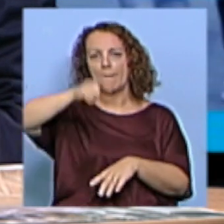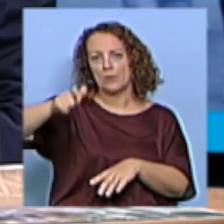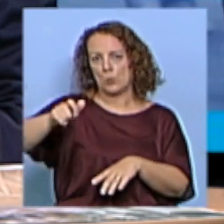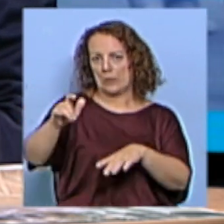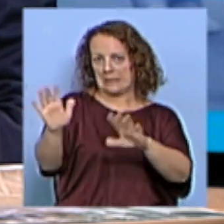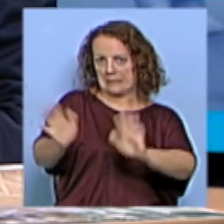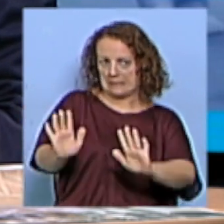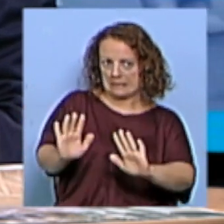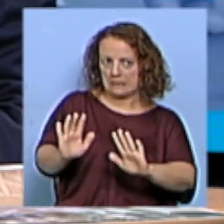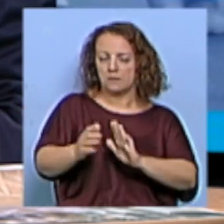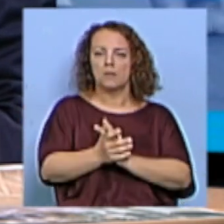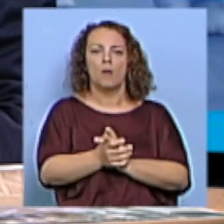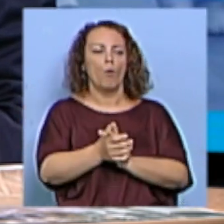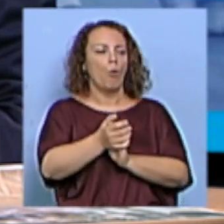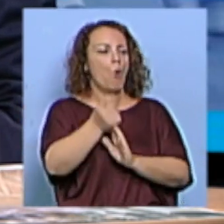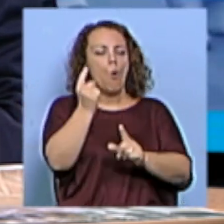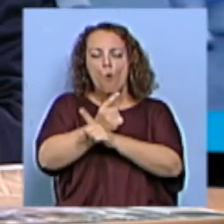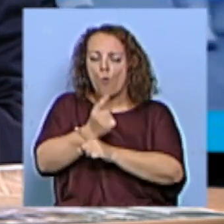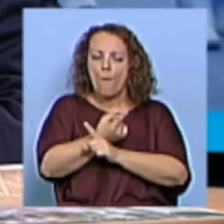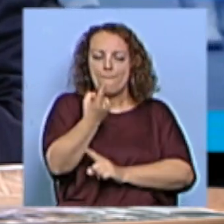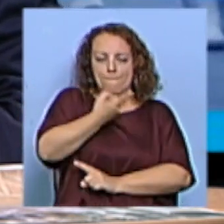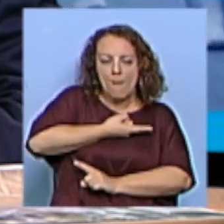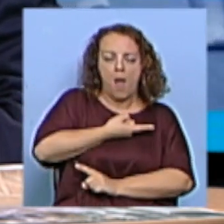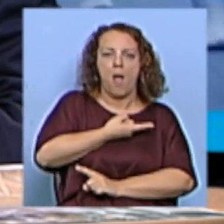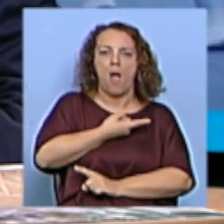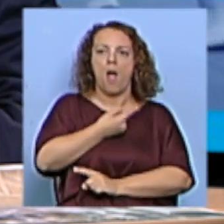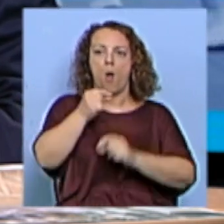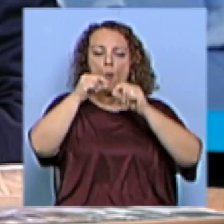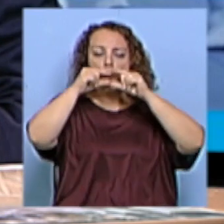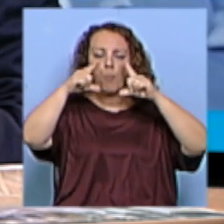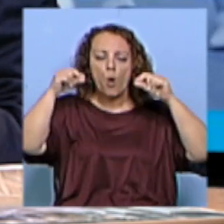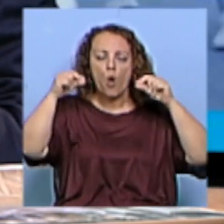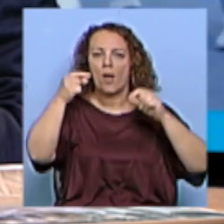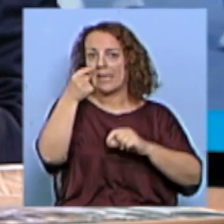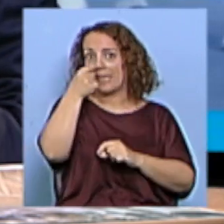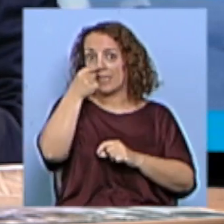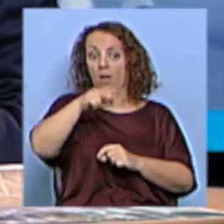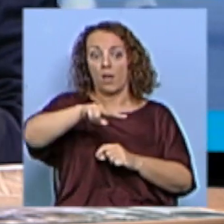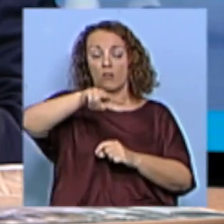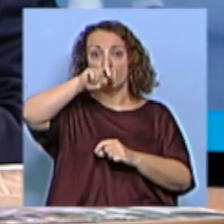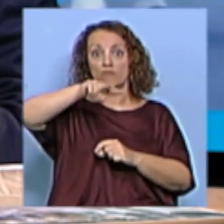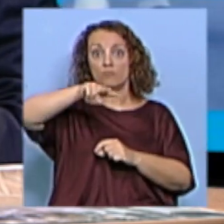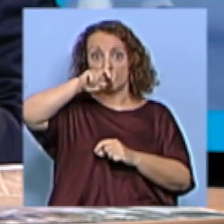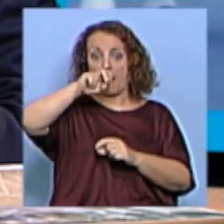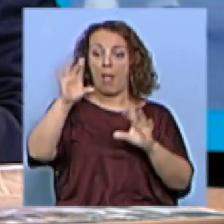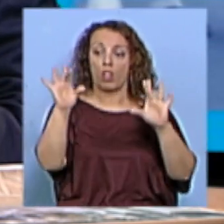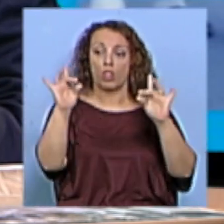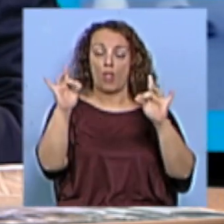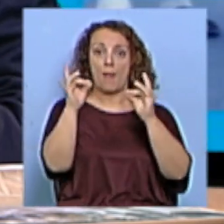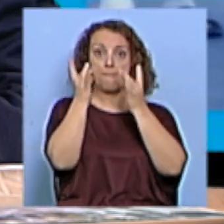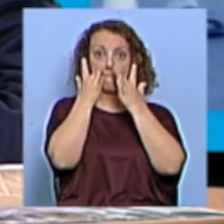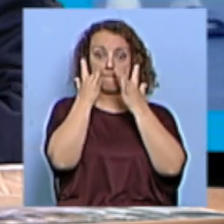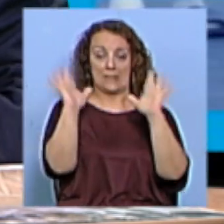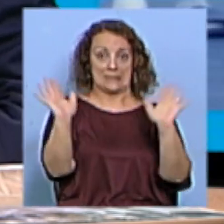que nós fizermos para evitar que boca e nariz, respiração, entrem em contacto com mãos e com